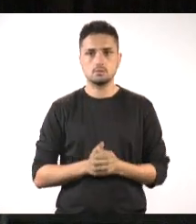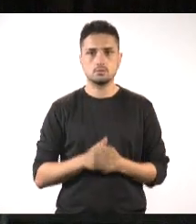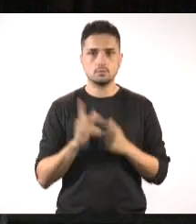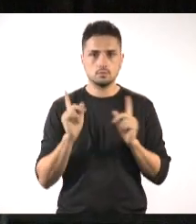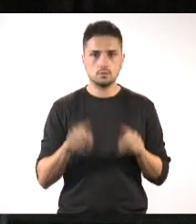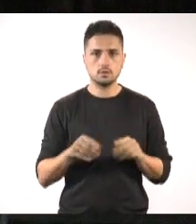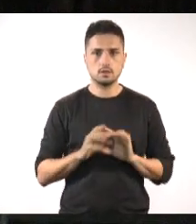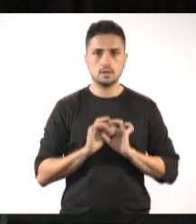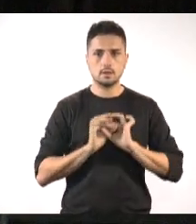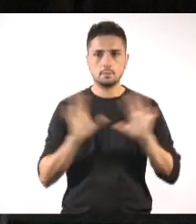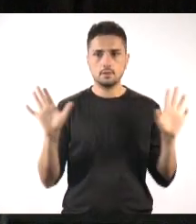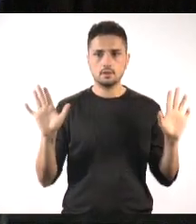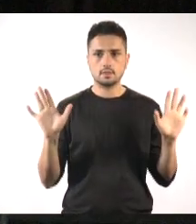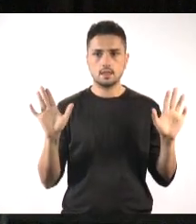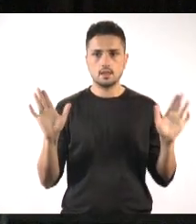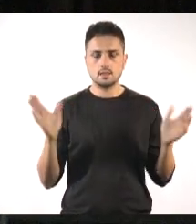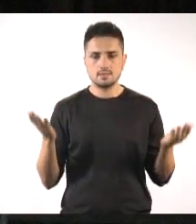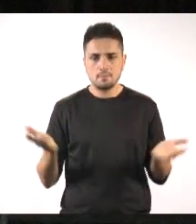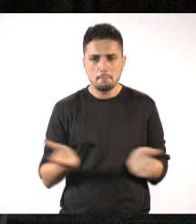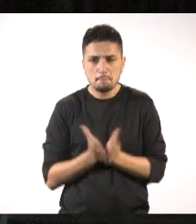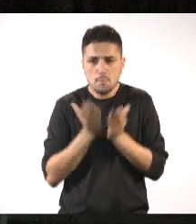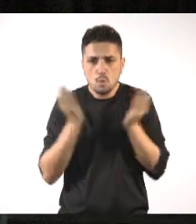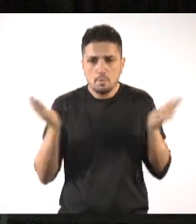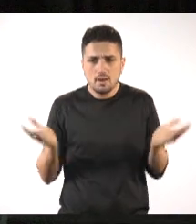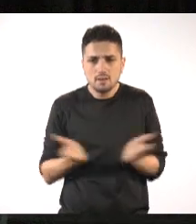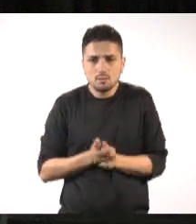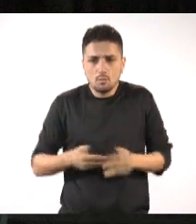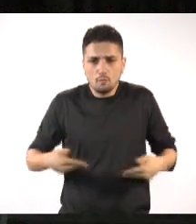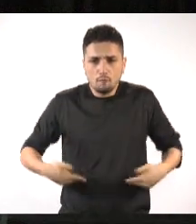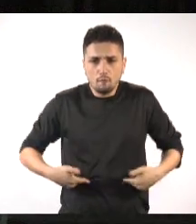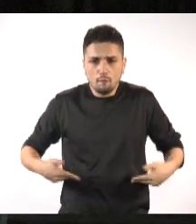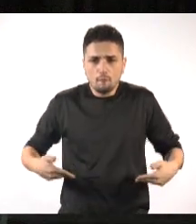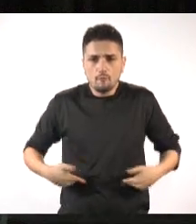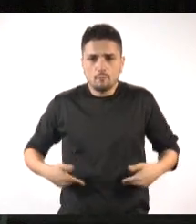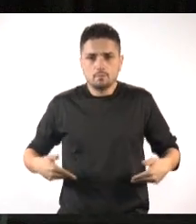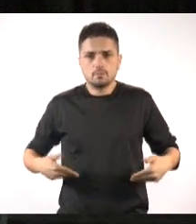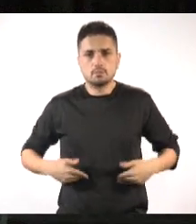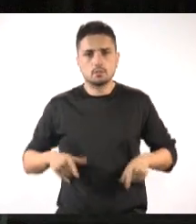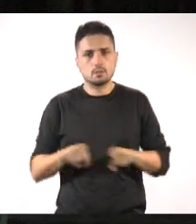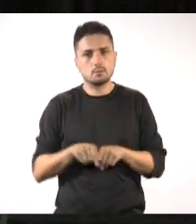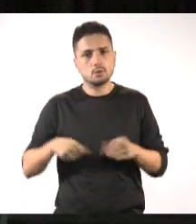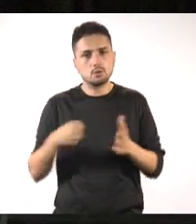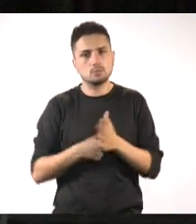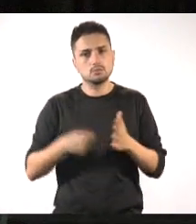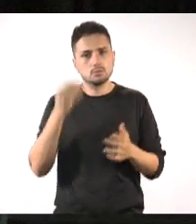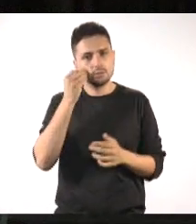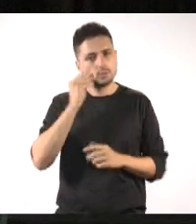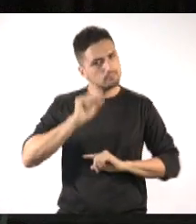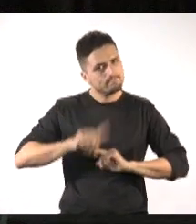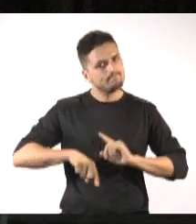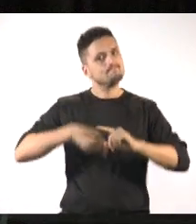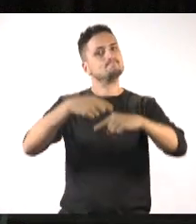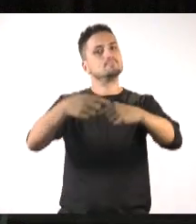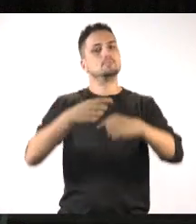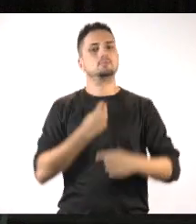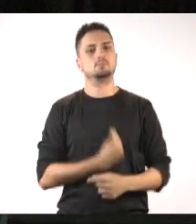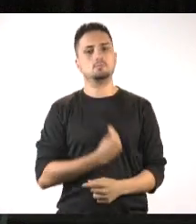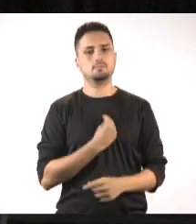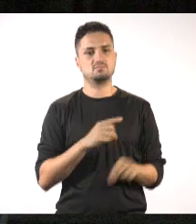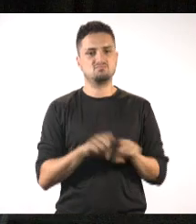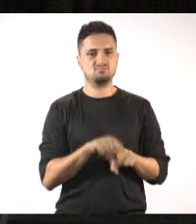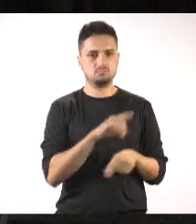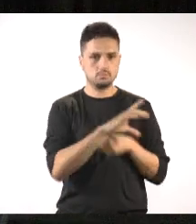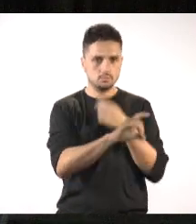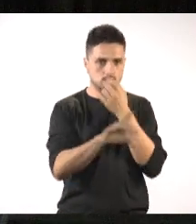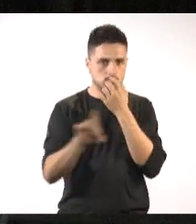condição de miséria e luta para a sobrevivência, para que se tornem, na qualidade de cidadãos, sujeitos de deveres e direitos,